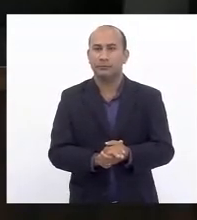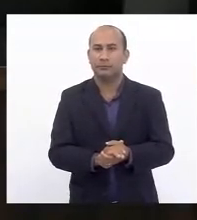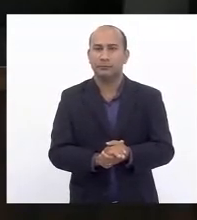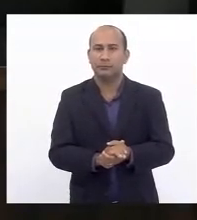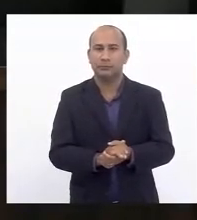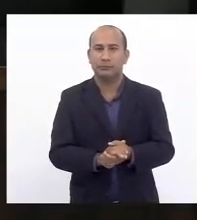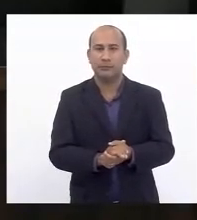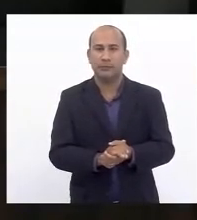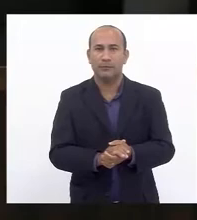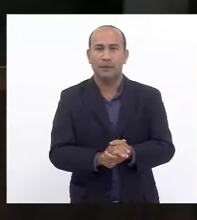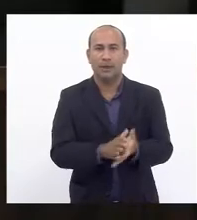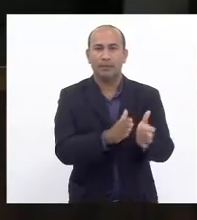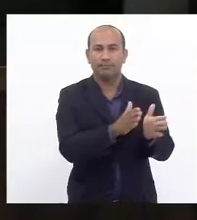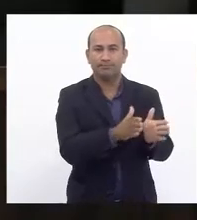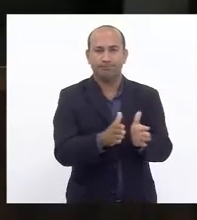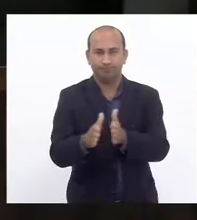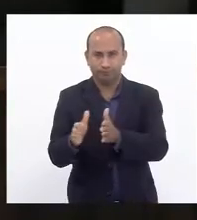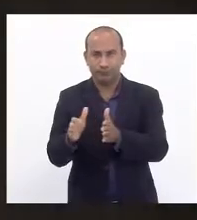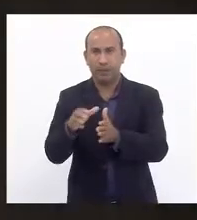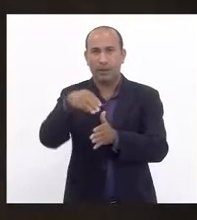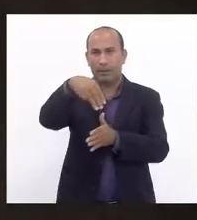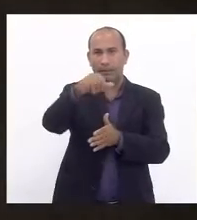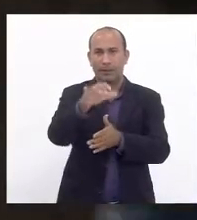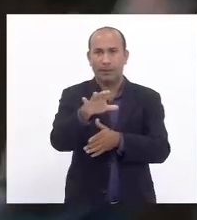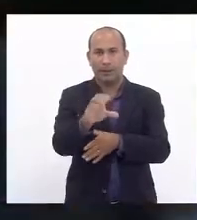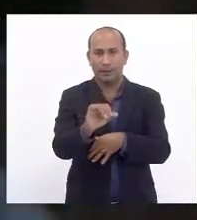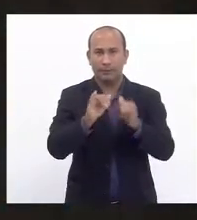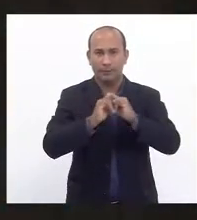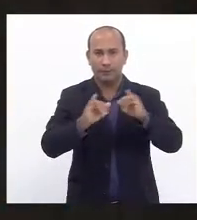Questão de ordem, deputado. Pela ordem. Eu informo,